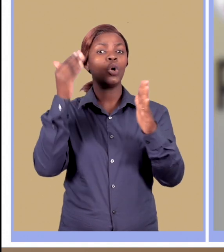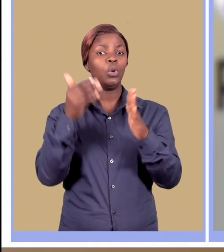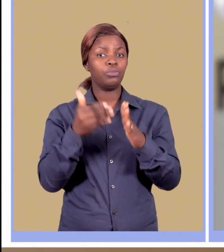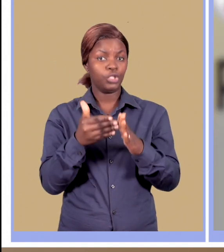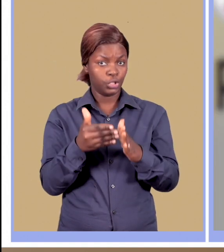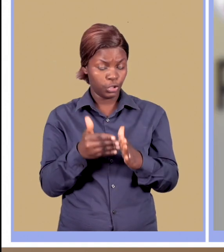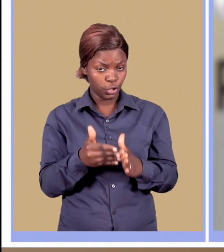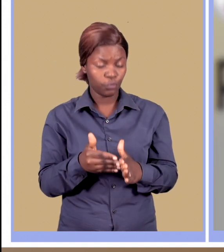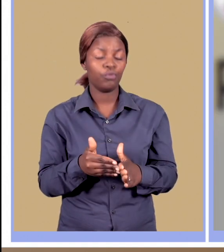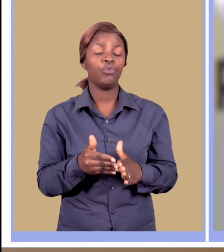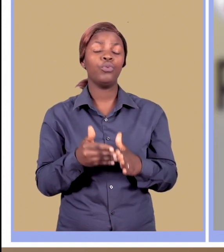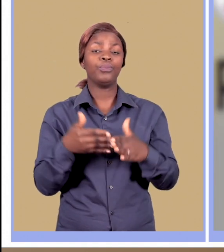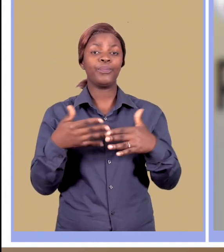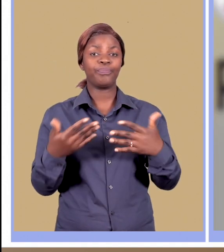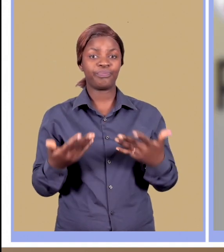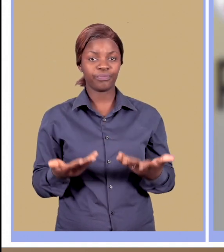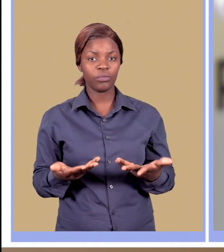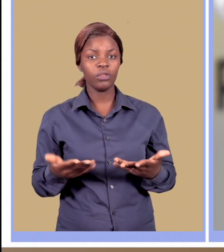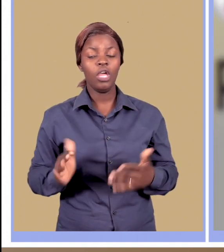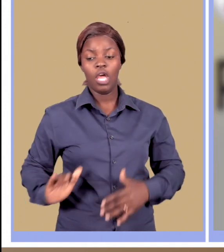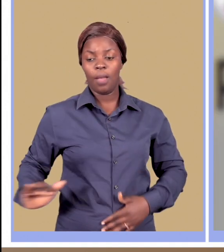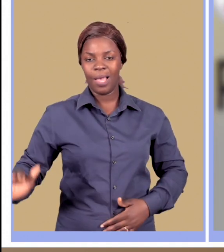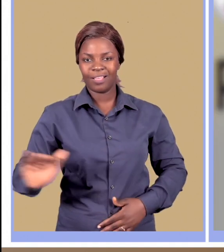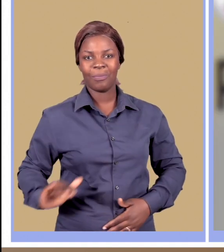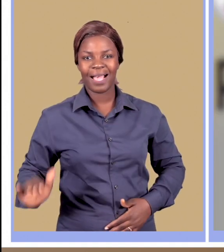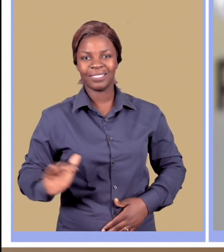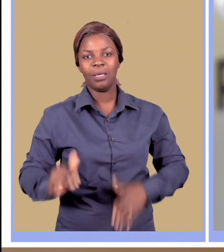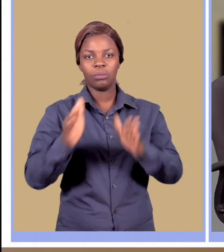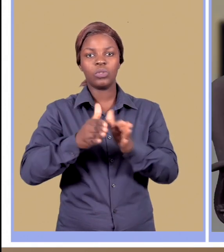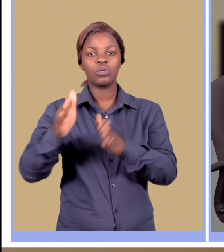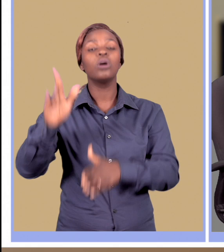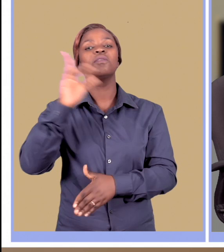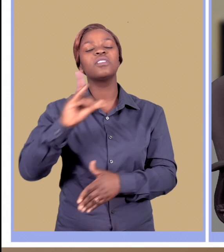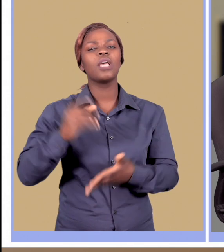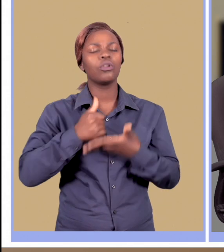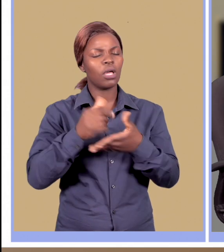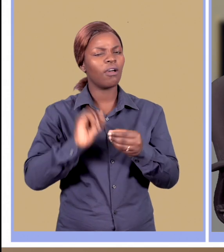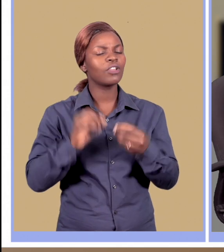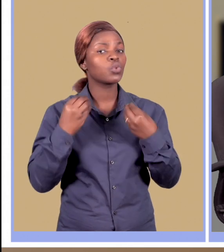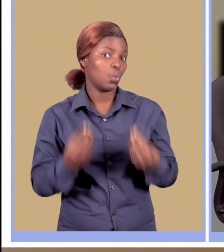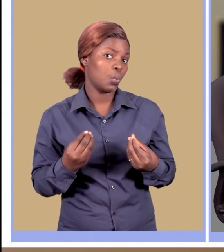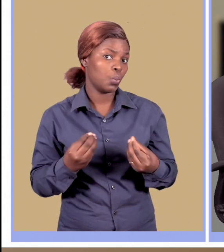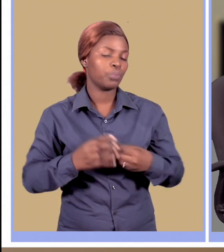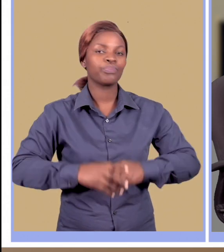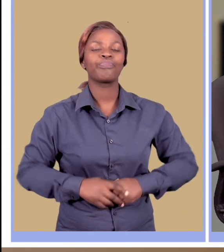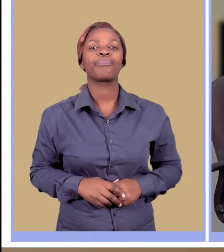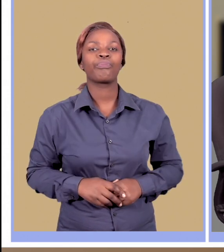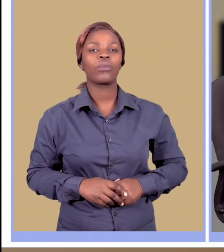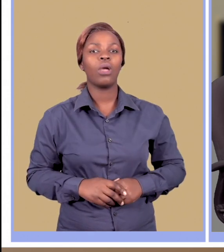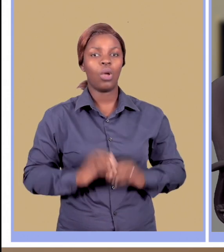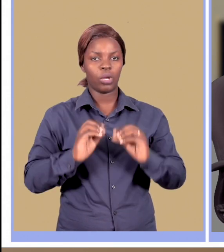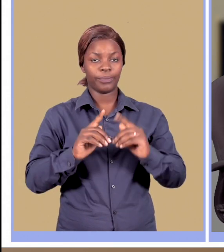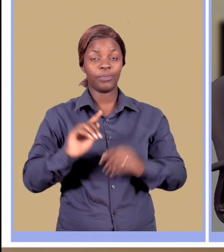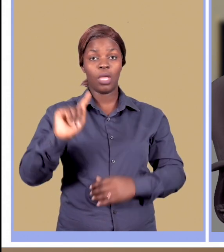ou criar uma aproximação para essa camada social? A primeira questão é preciso